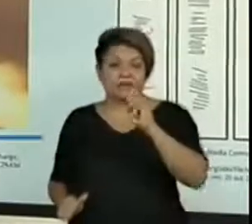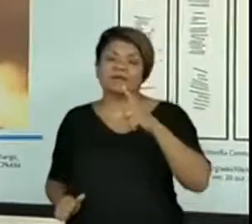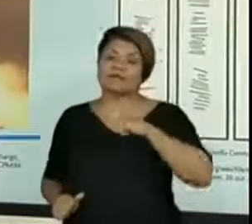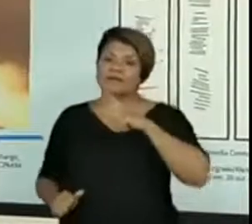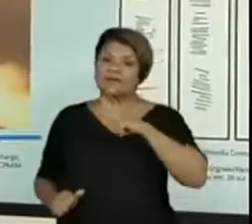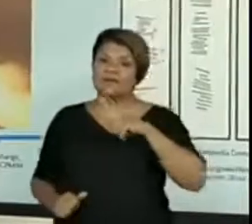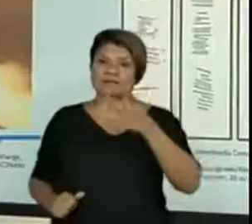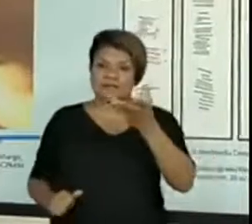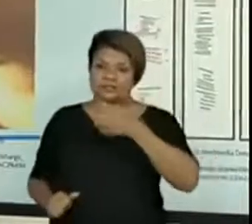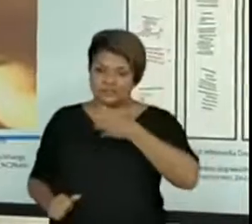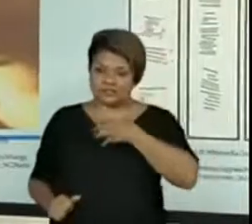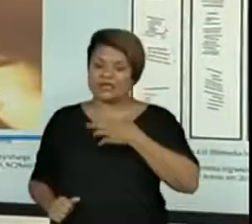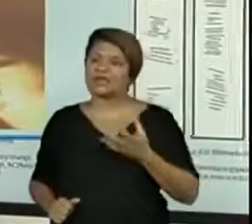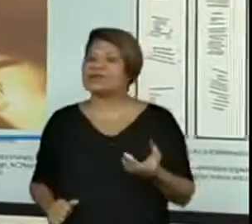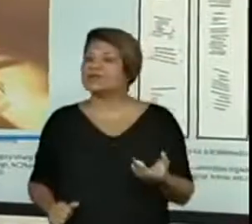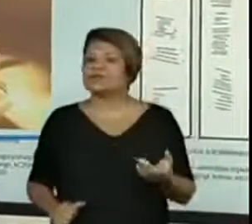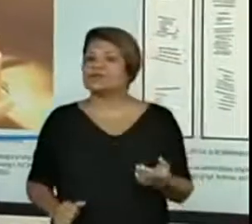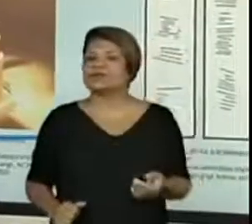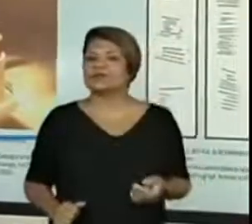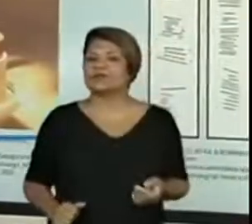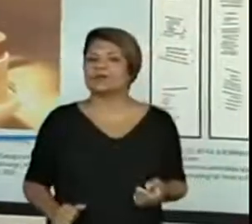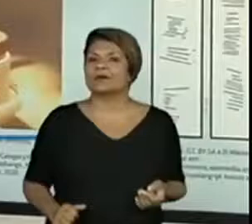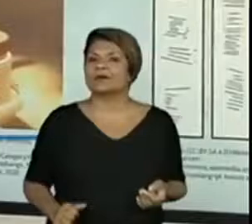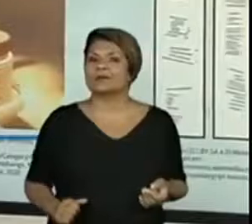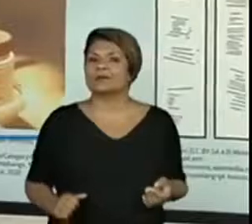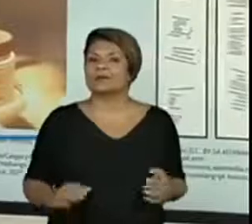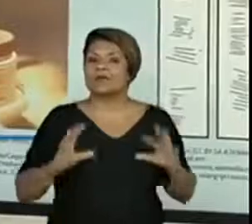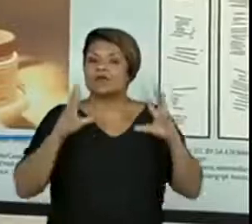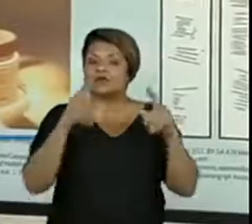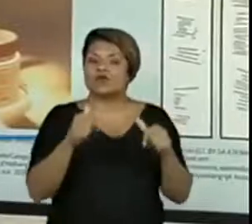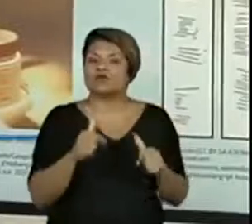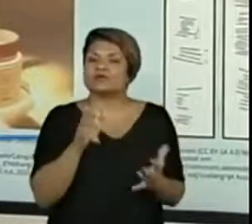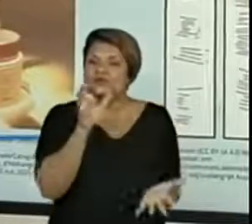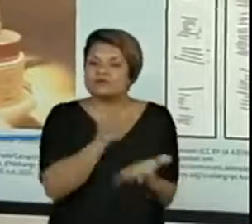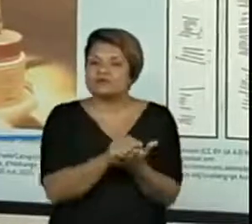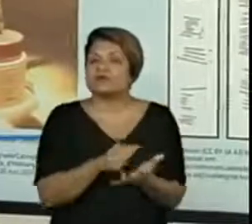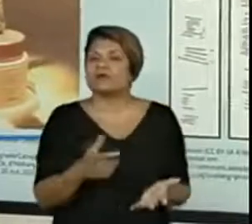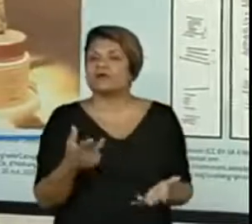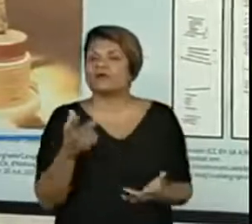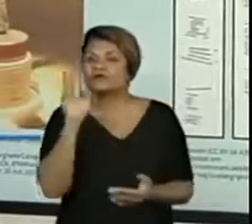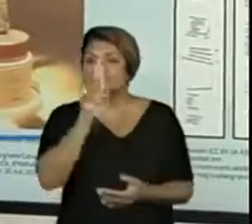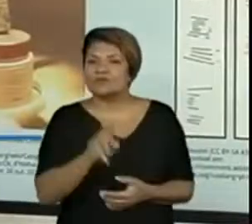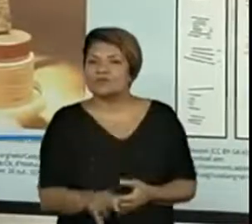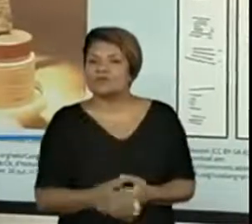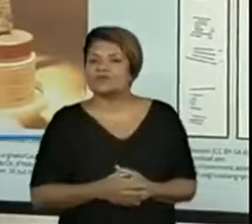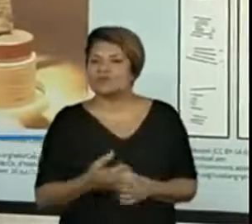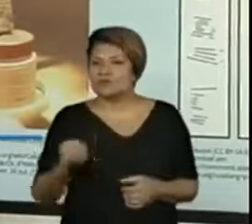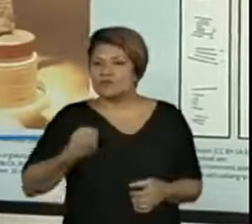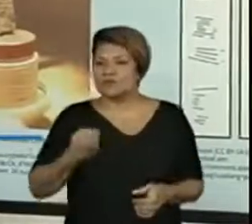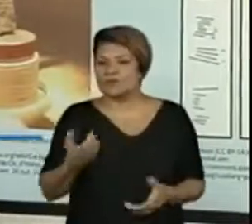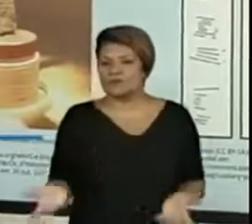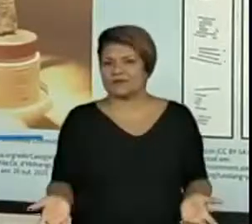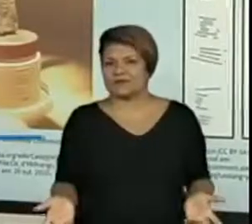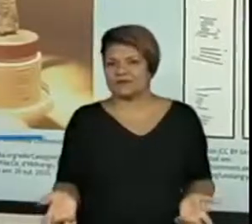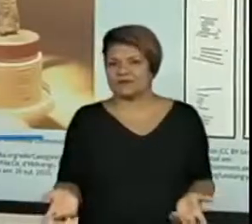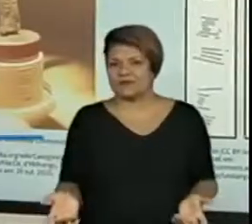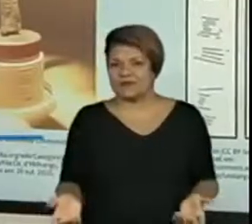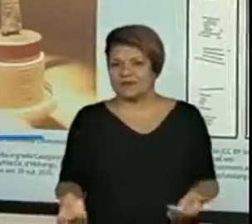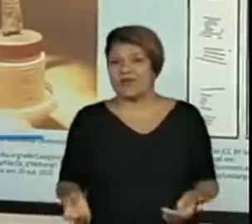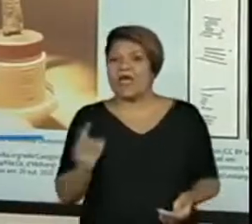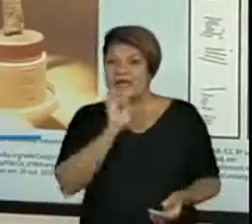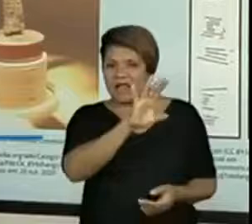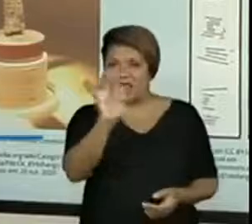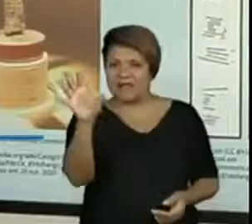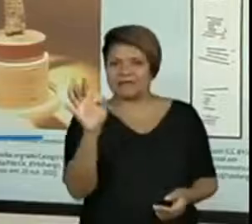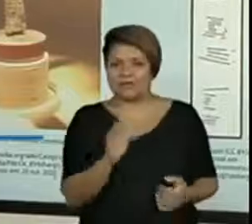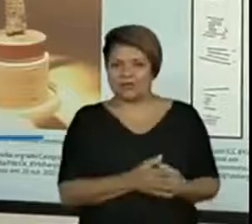essa maneira para que todos registrássemos números, cada um com seus ossos e então objetos